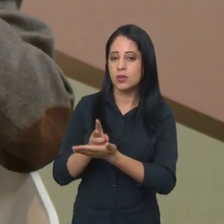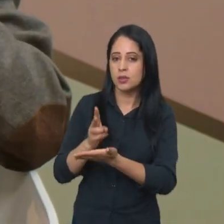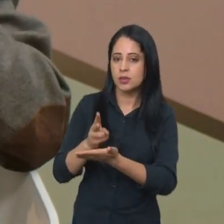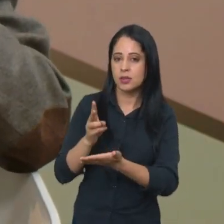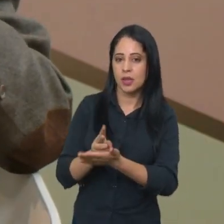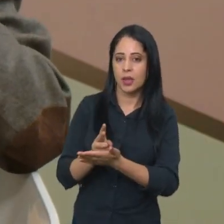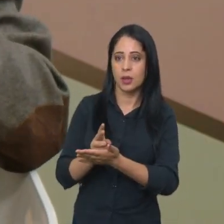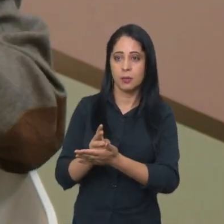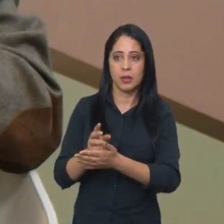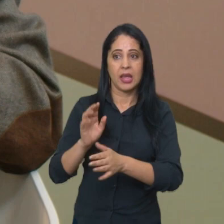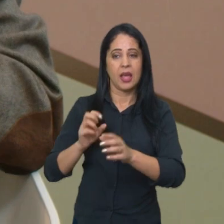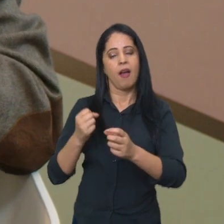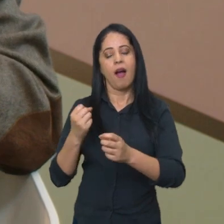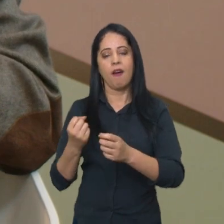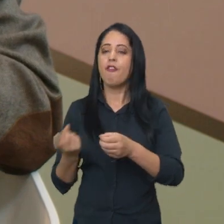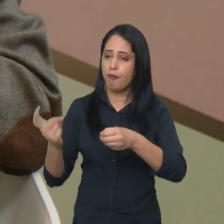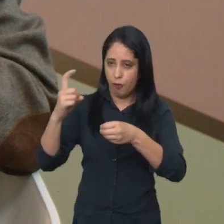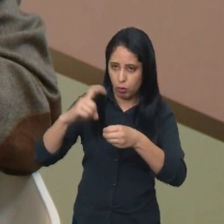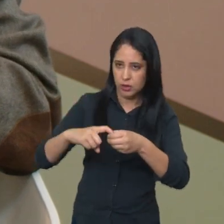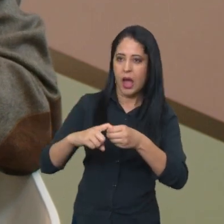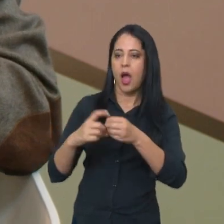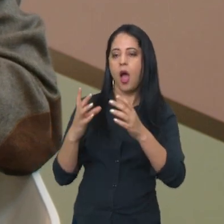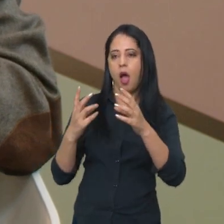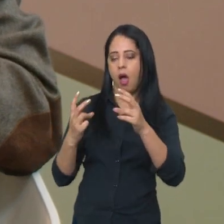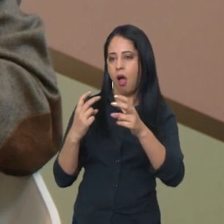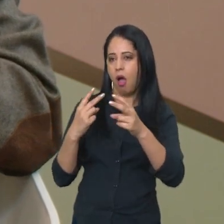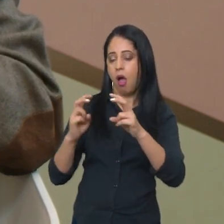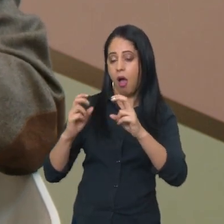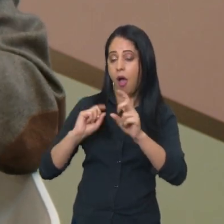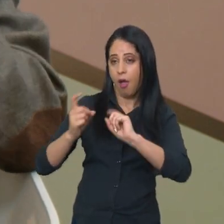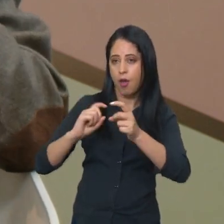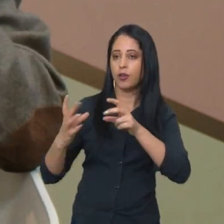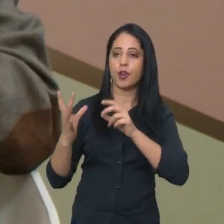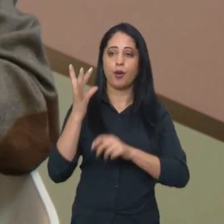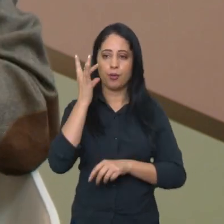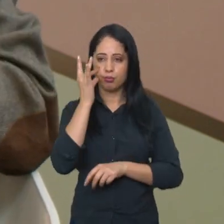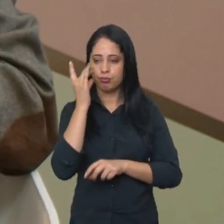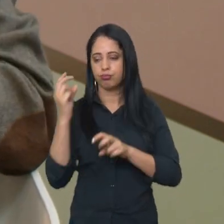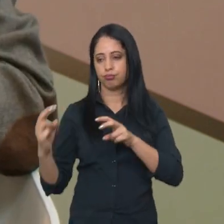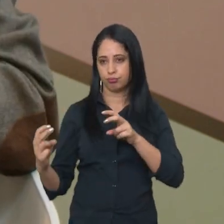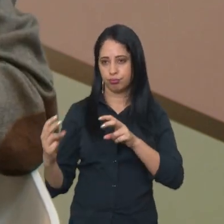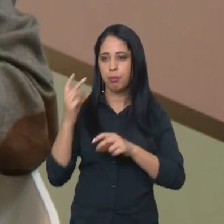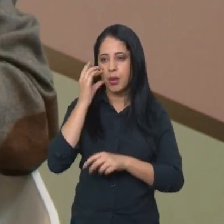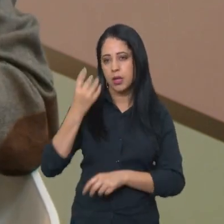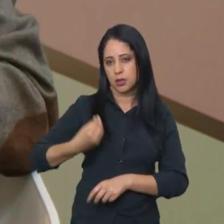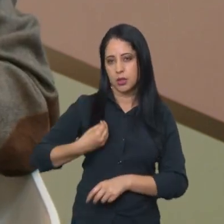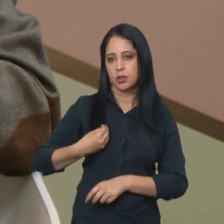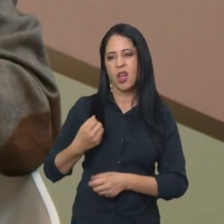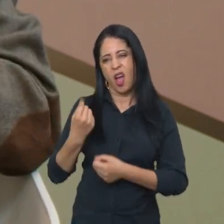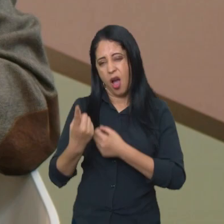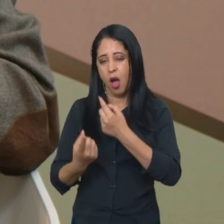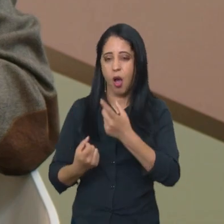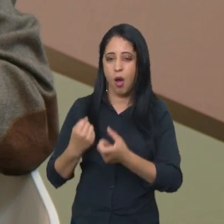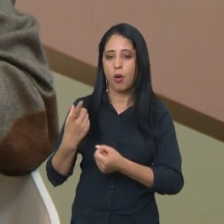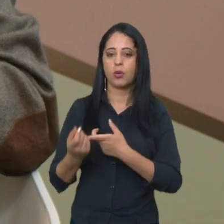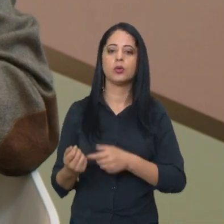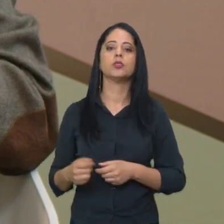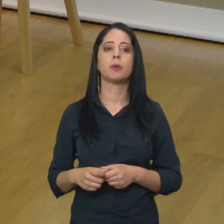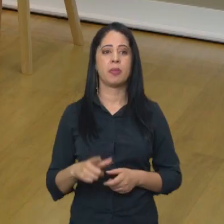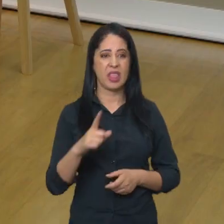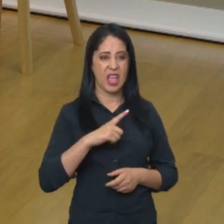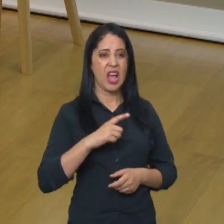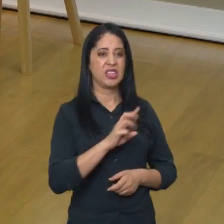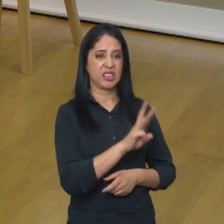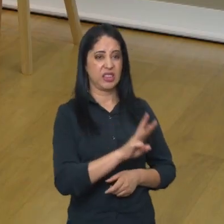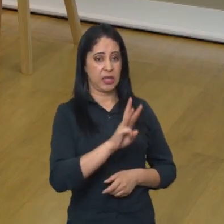fazer algumas reuniões presenciais e daí a gente divulga sempre. Tem a página da Abras